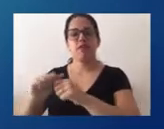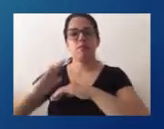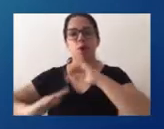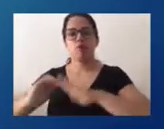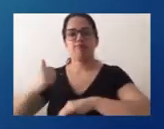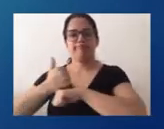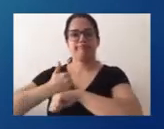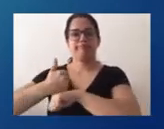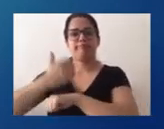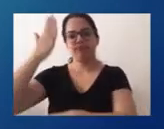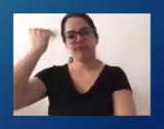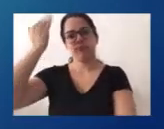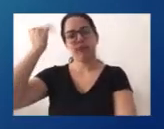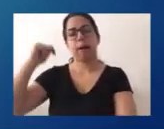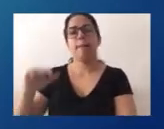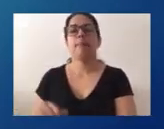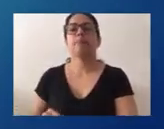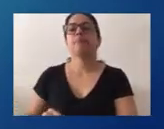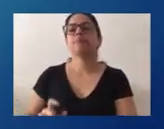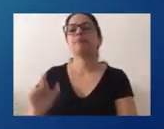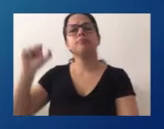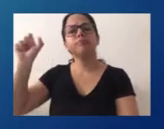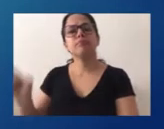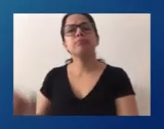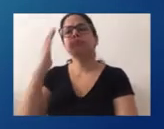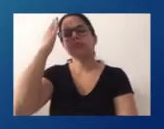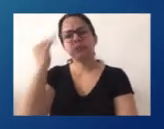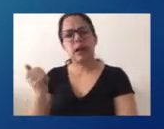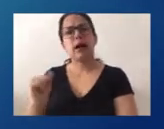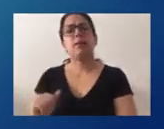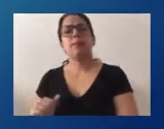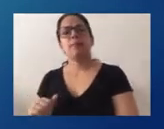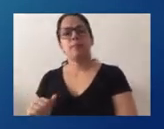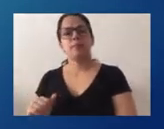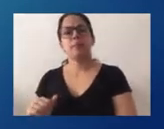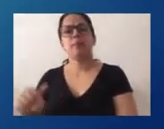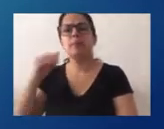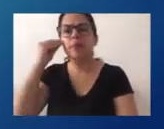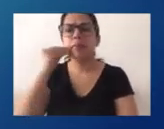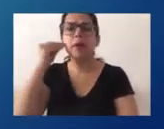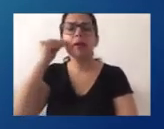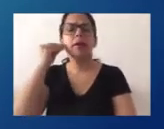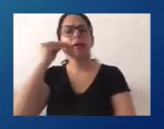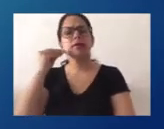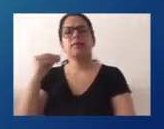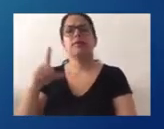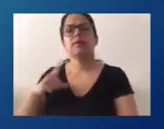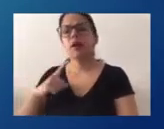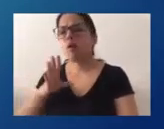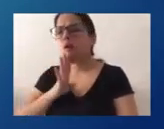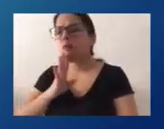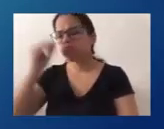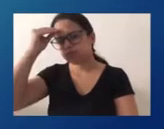por seus fabricantes poderão realizar as devidas manutenções, né? Então, somente, né, gente, pessoas que têm